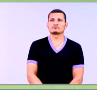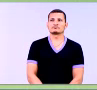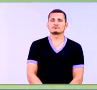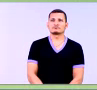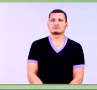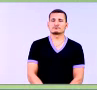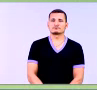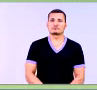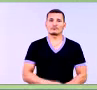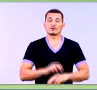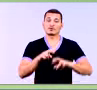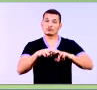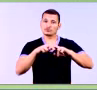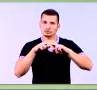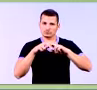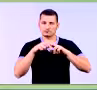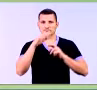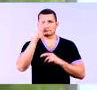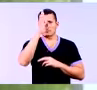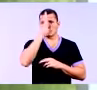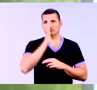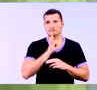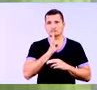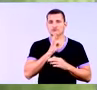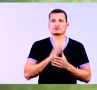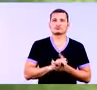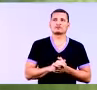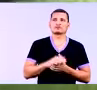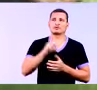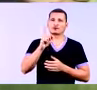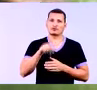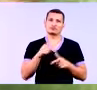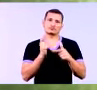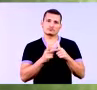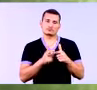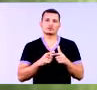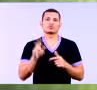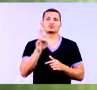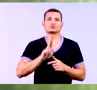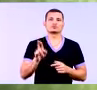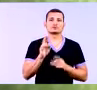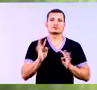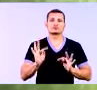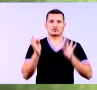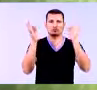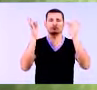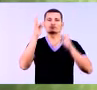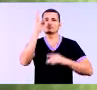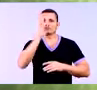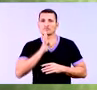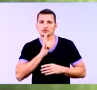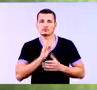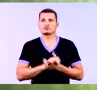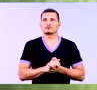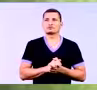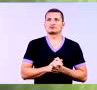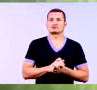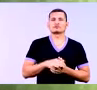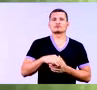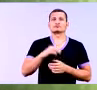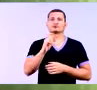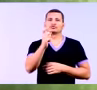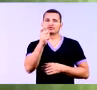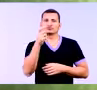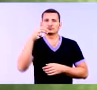O motivo de ser gratuito, primariamente, é porque ele utiliza tecnologias que são gratuitas. JavaScript,